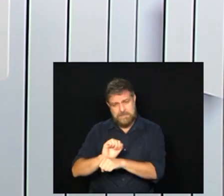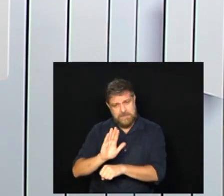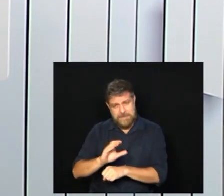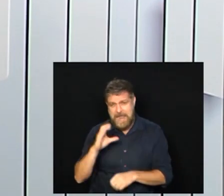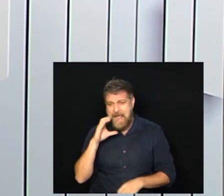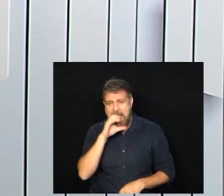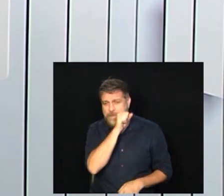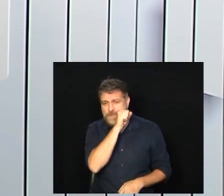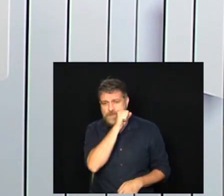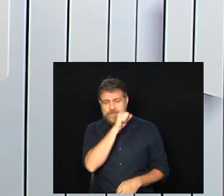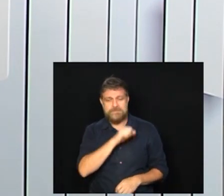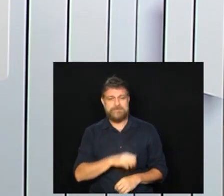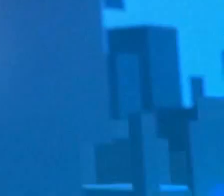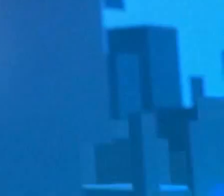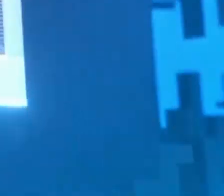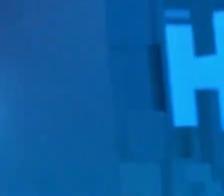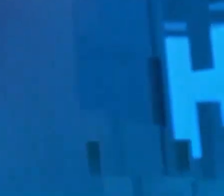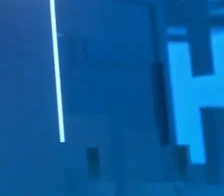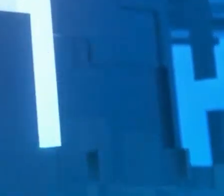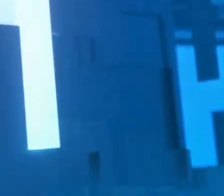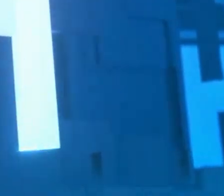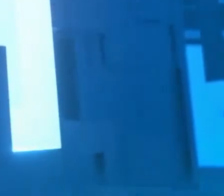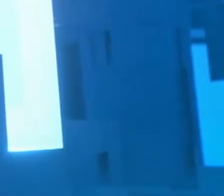intervalo é rapidinho.